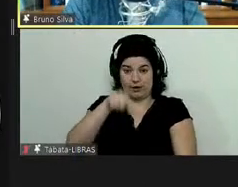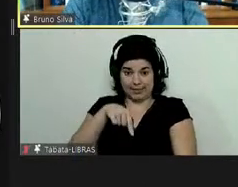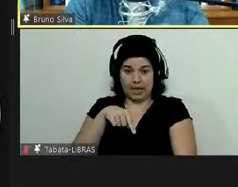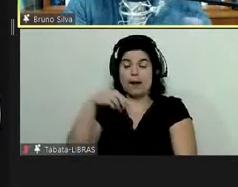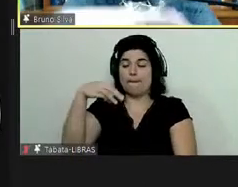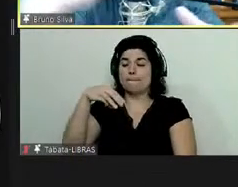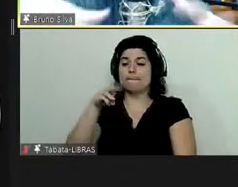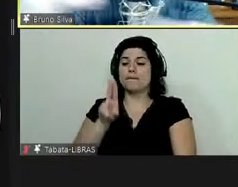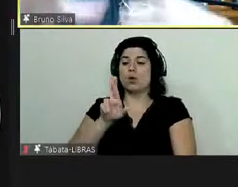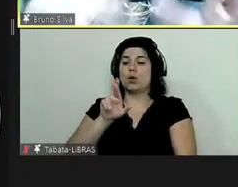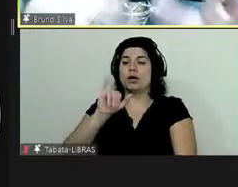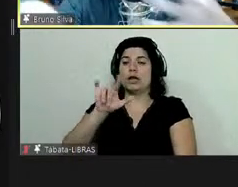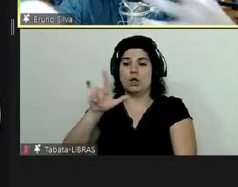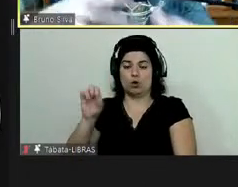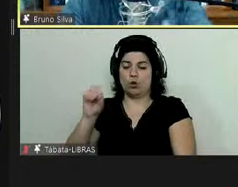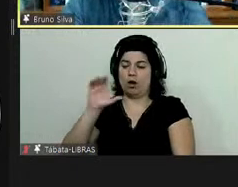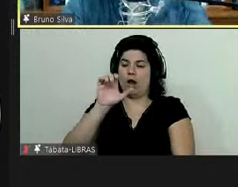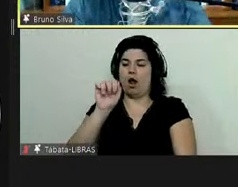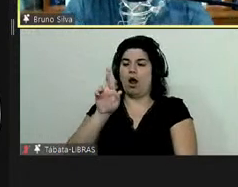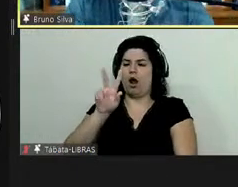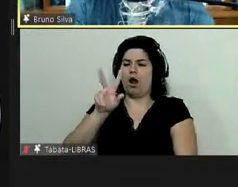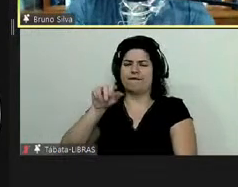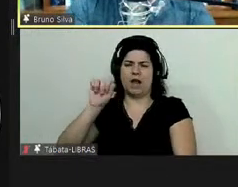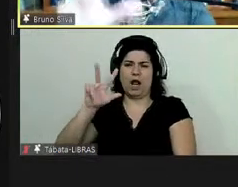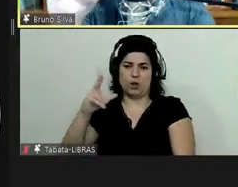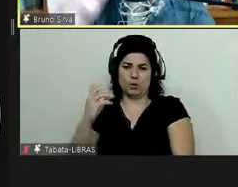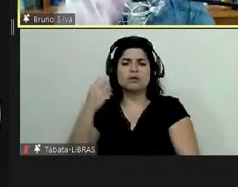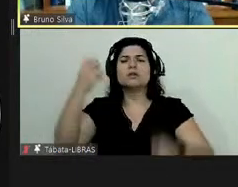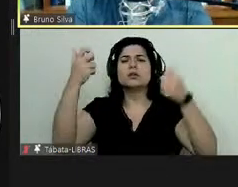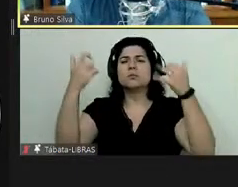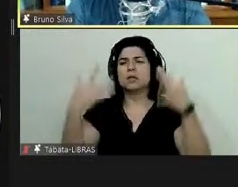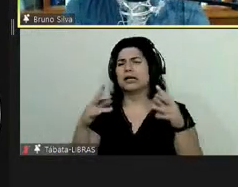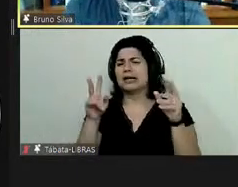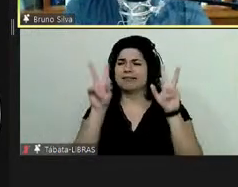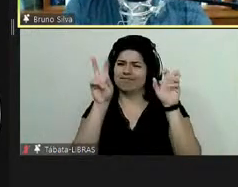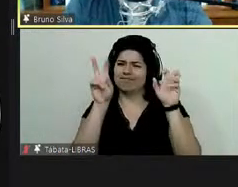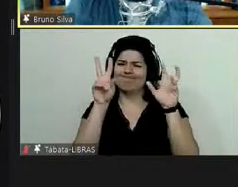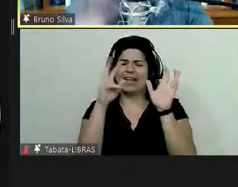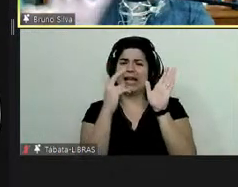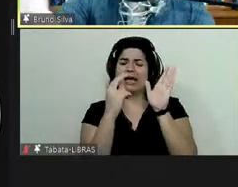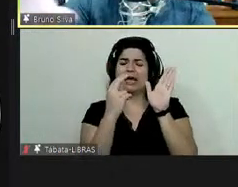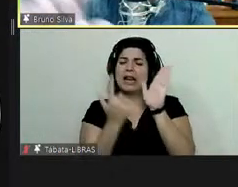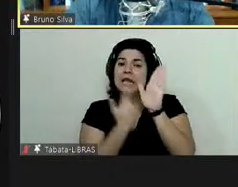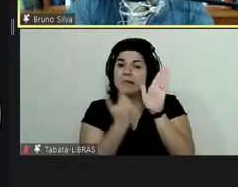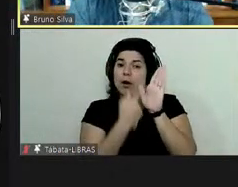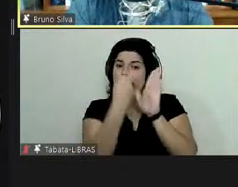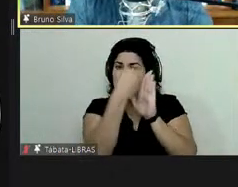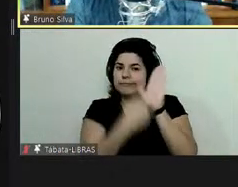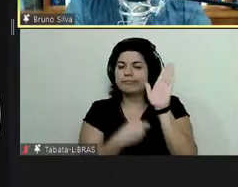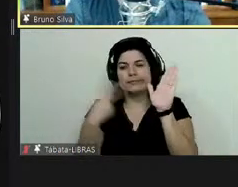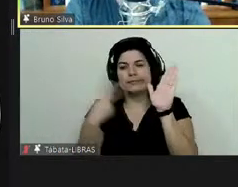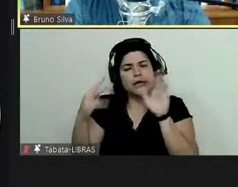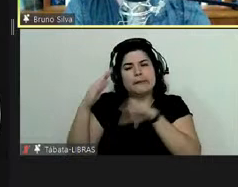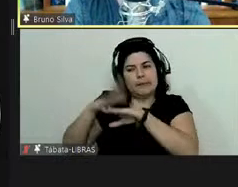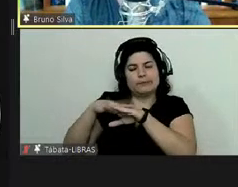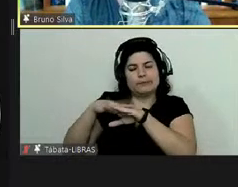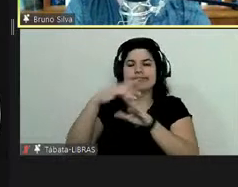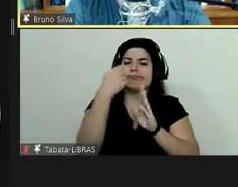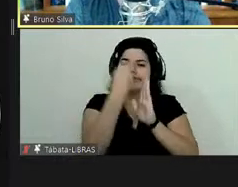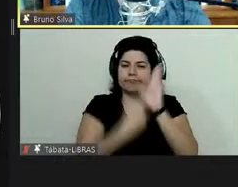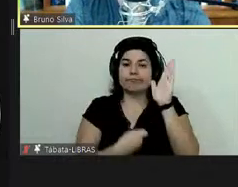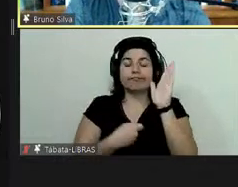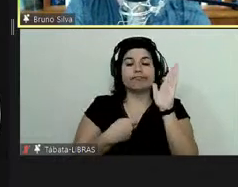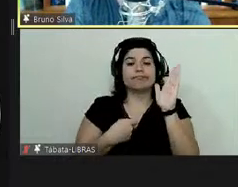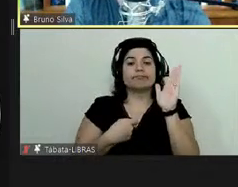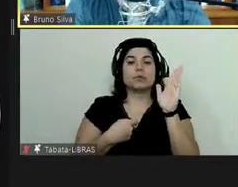um dos vídeos Eles escrevem assim que ele tá dizendo ali do fim do Império e tal né eu lembro o título do livro agora do SAMU de Carvalho sei que é um dos livros dele ele conta uma história que é